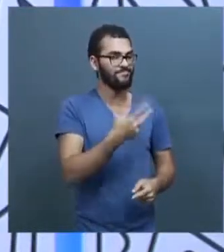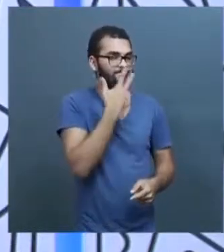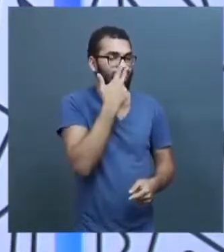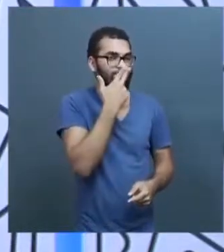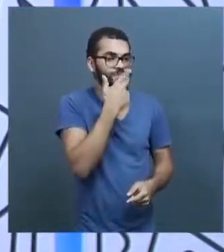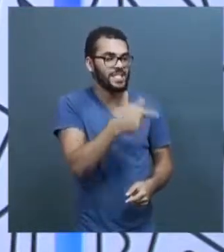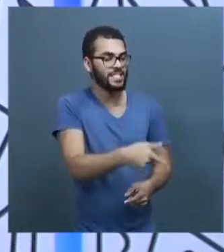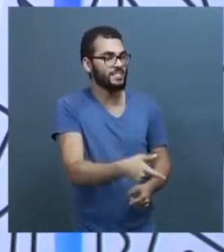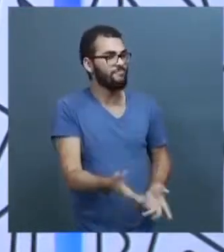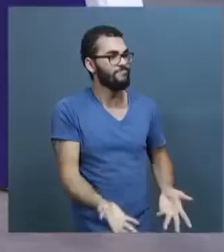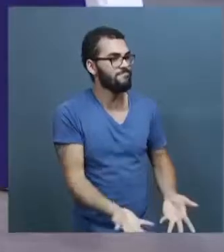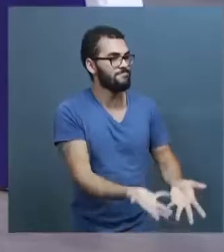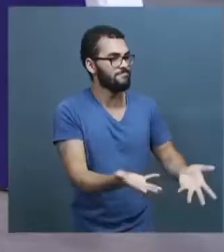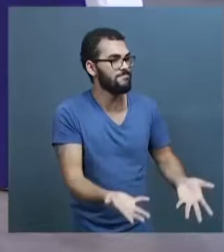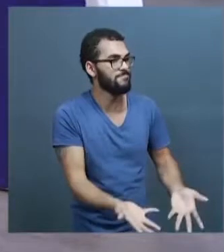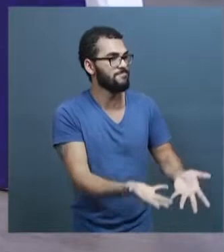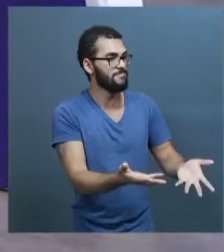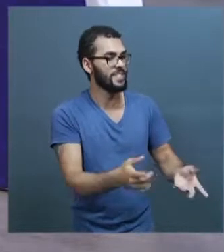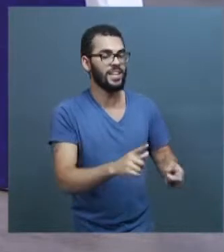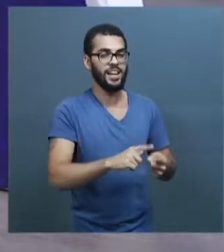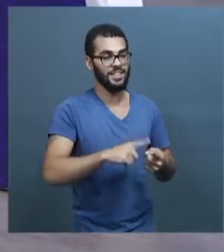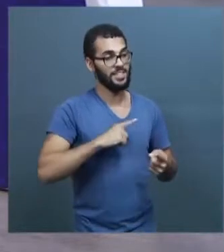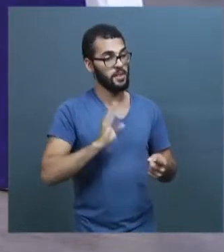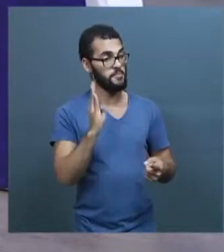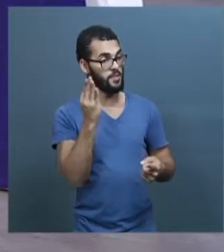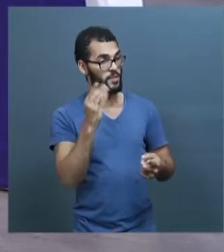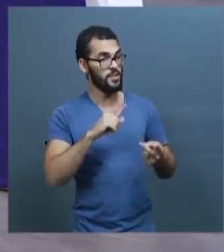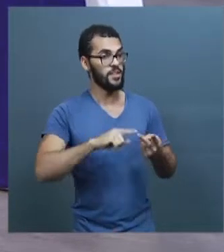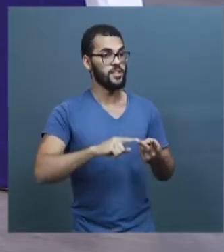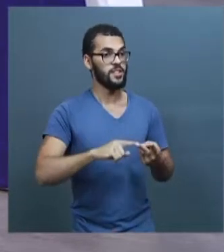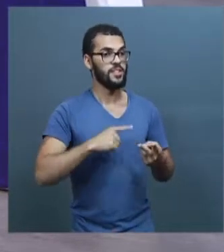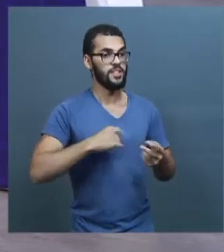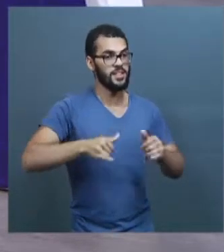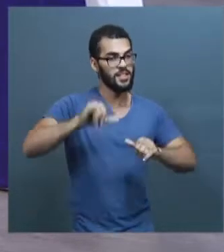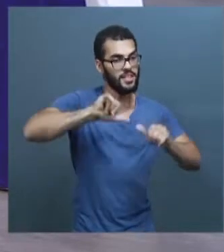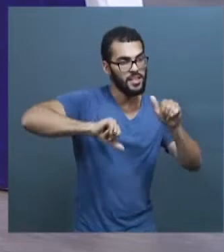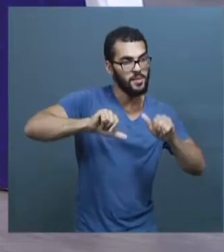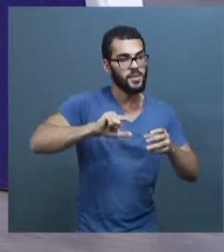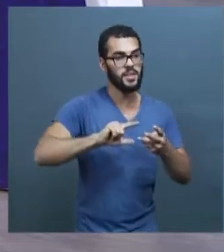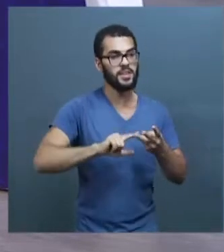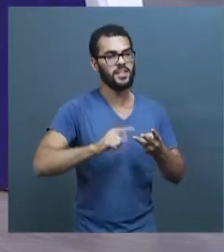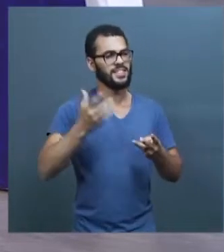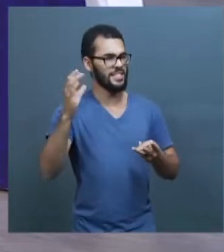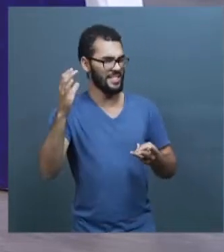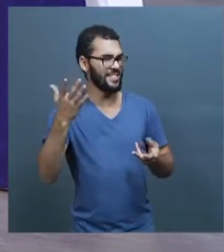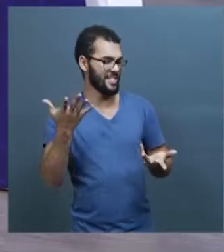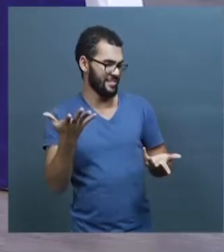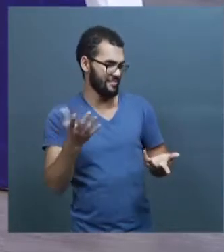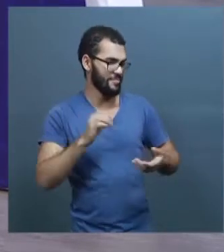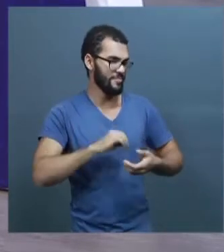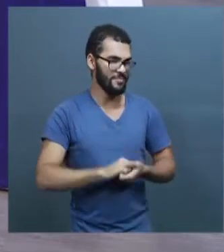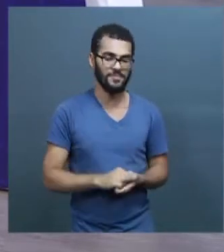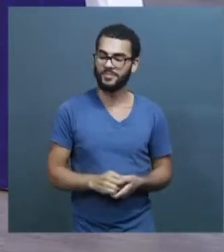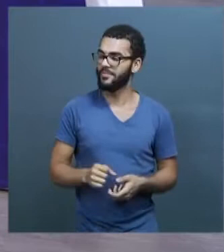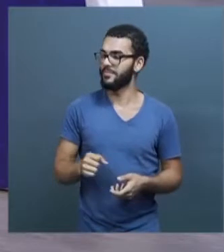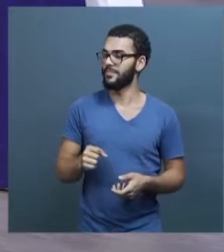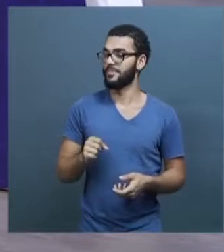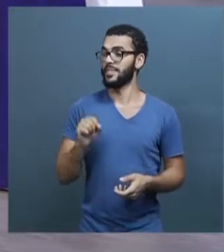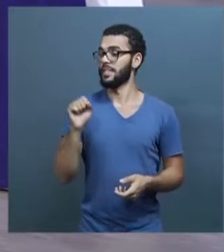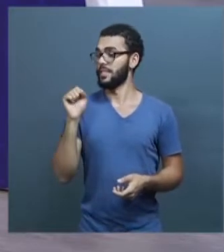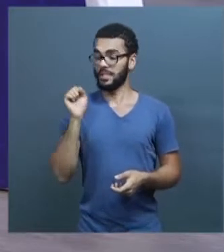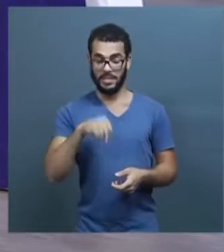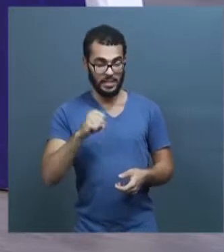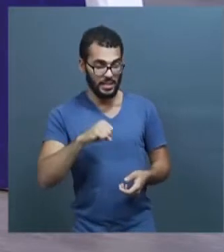Entra a biologia, entra a química. Exatamente. Na ciência, de uma forma geral. Eles ficam muito motivados em cultivar